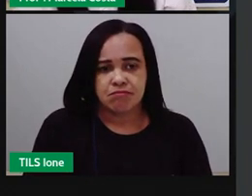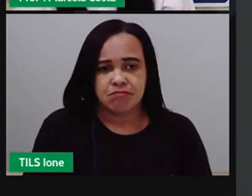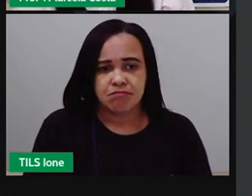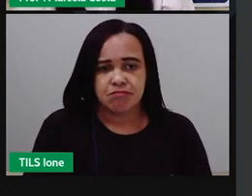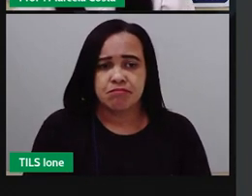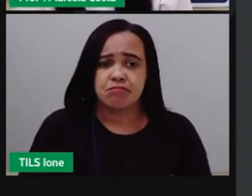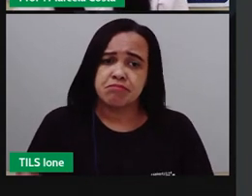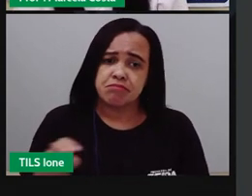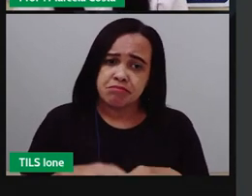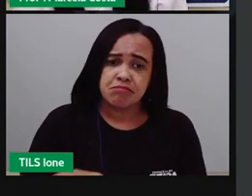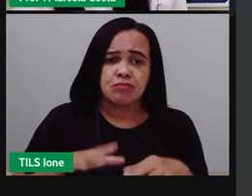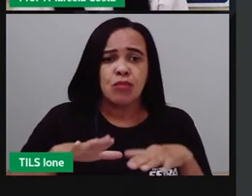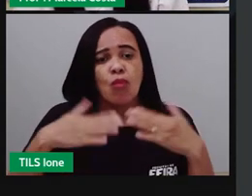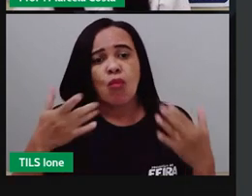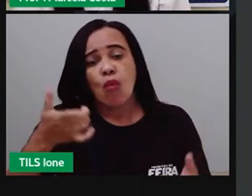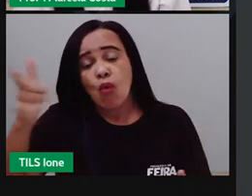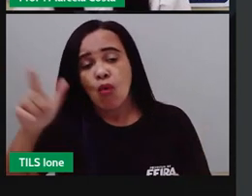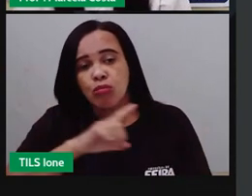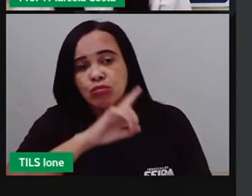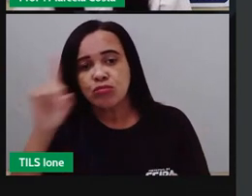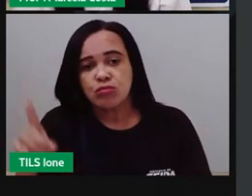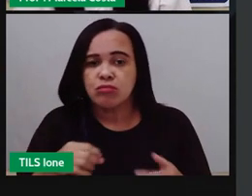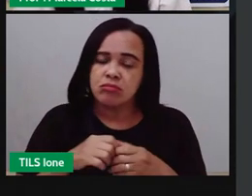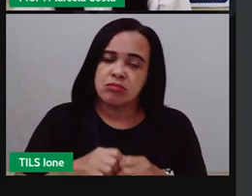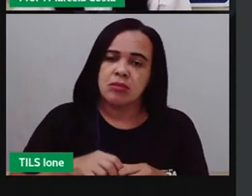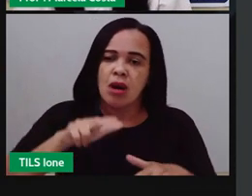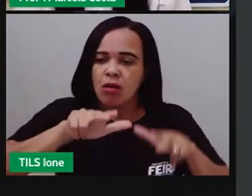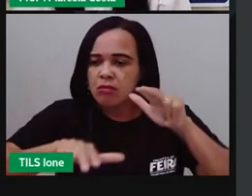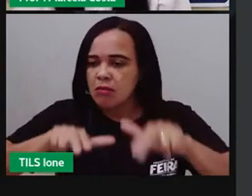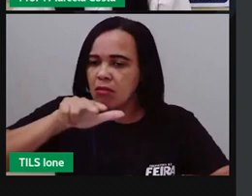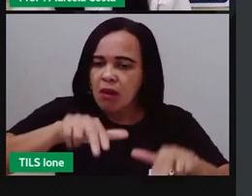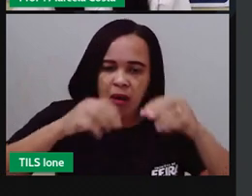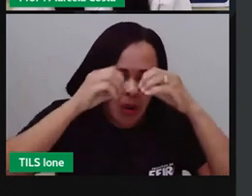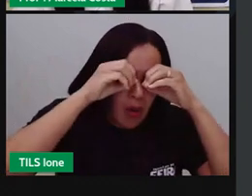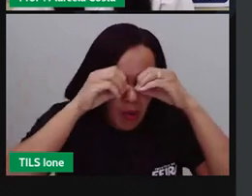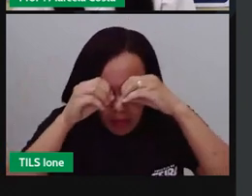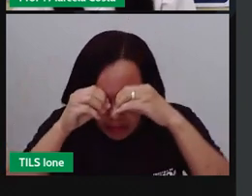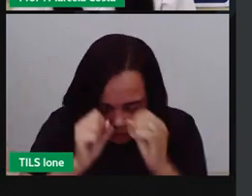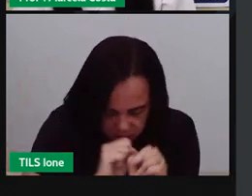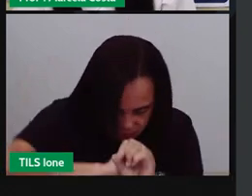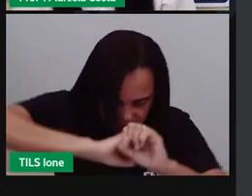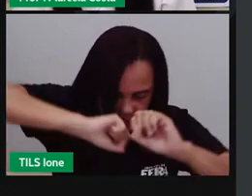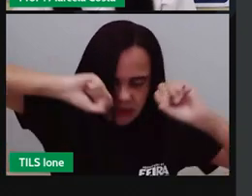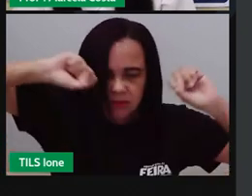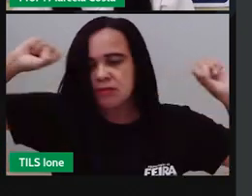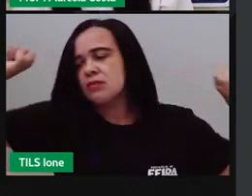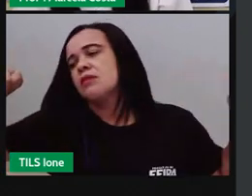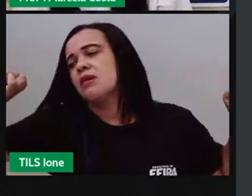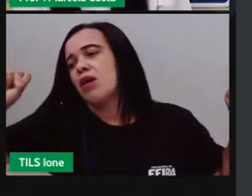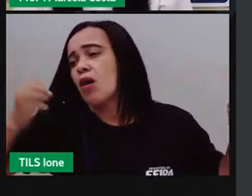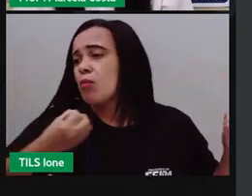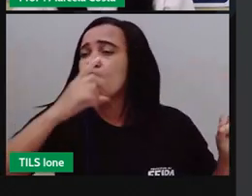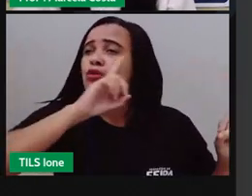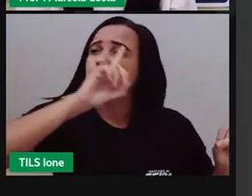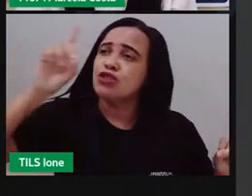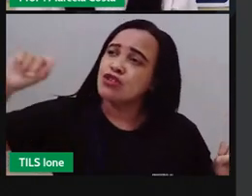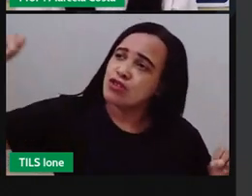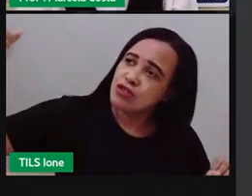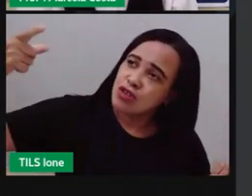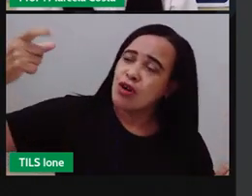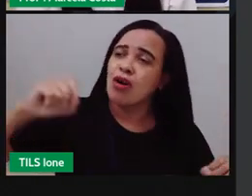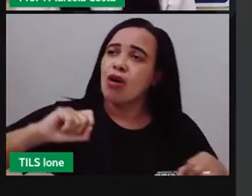Por isso, no outro dia, o camaleão levantou-se bem cedinho. Bom dia, sol! Bom dia,